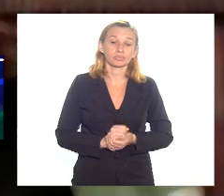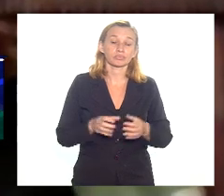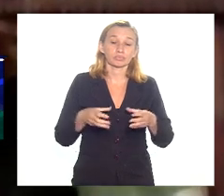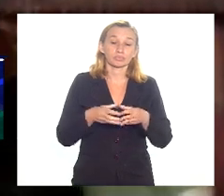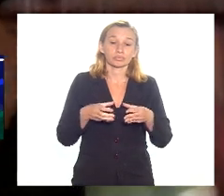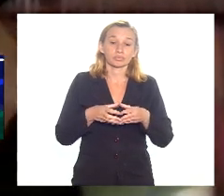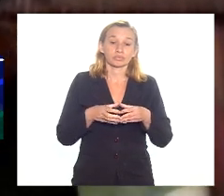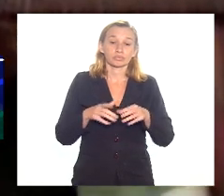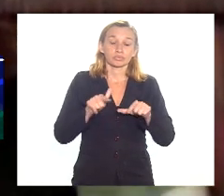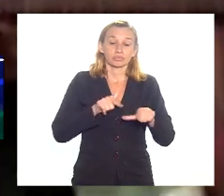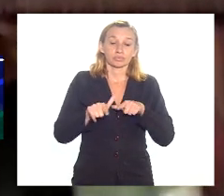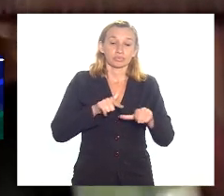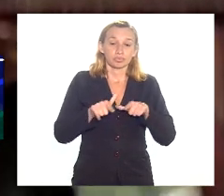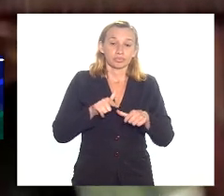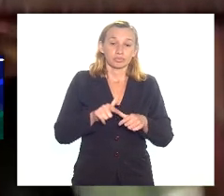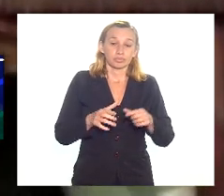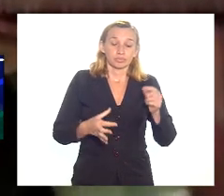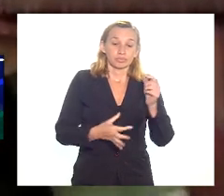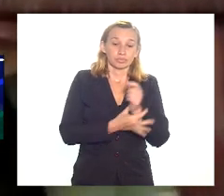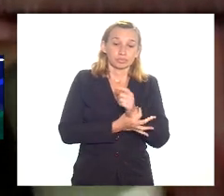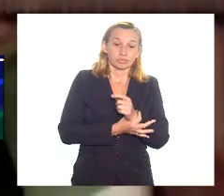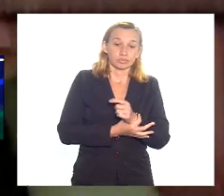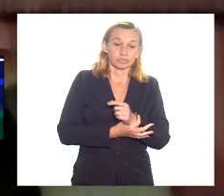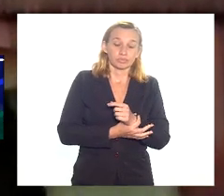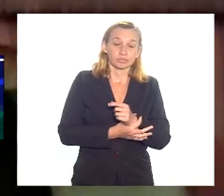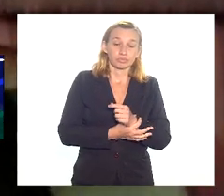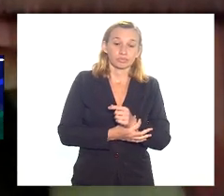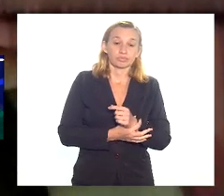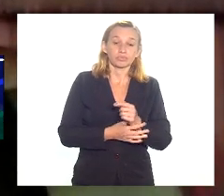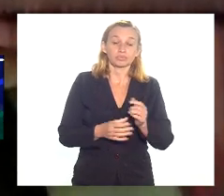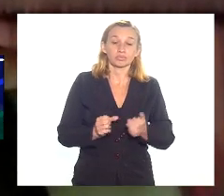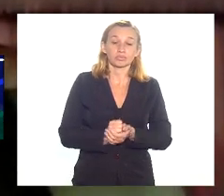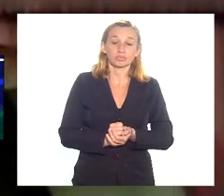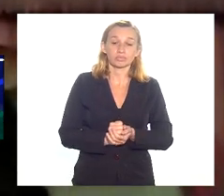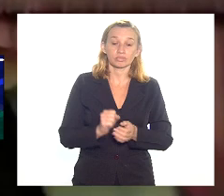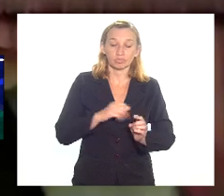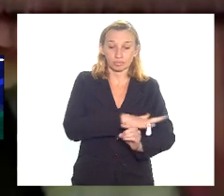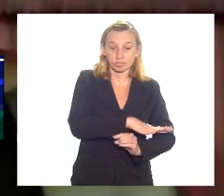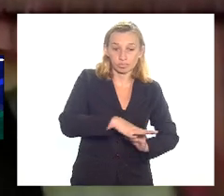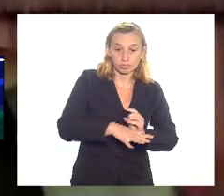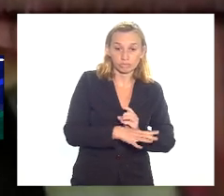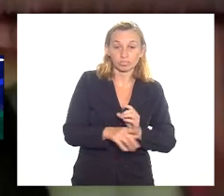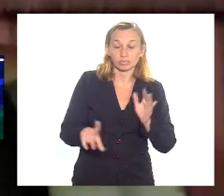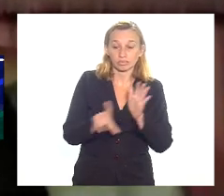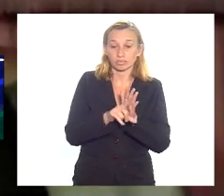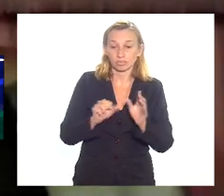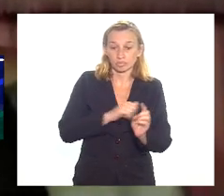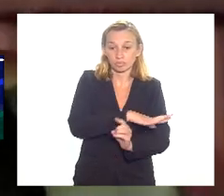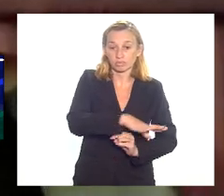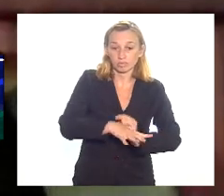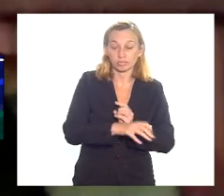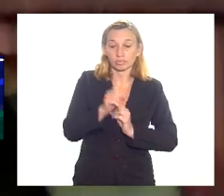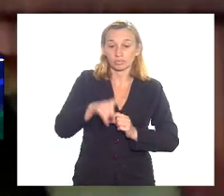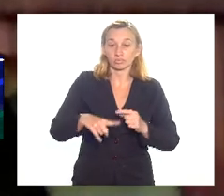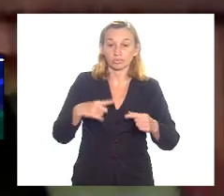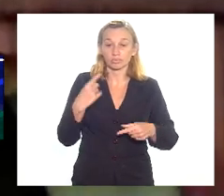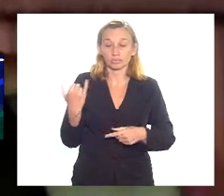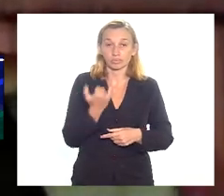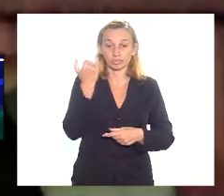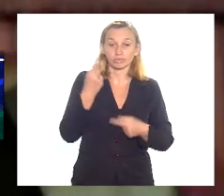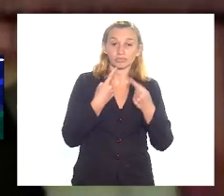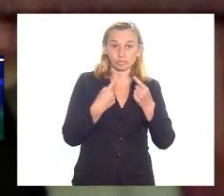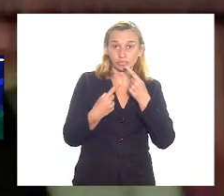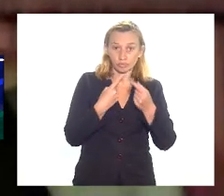de Trabalho, Seguridade Social e Legislação Social. E é muito importante para mim o debate desse tema. Eu